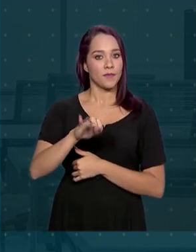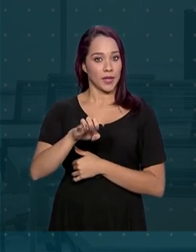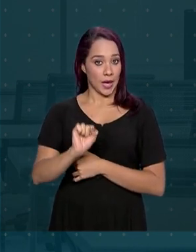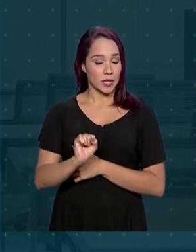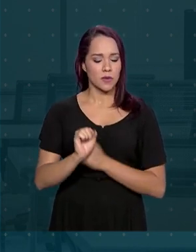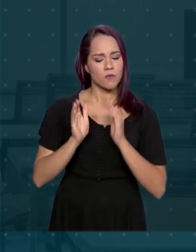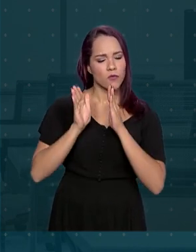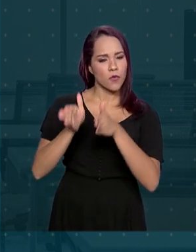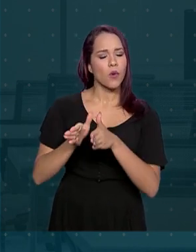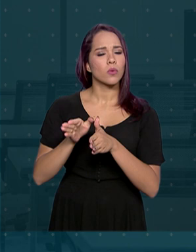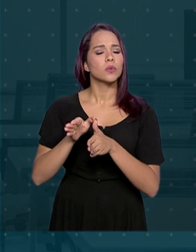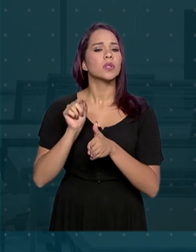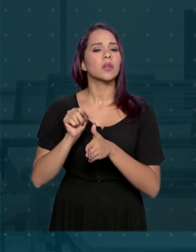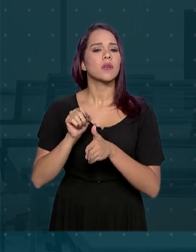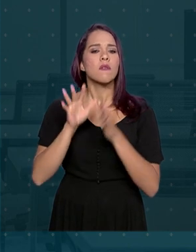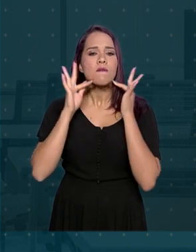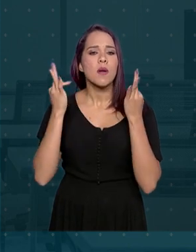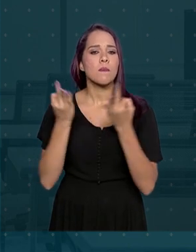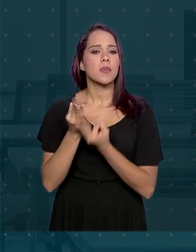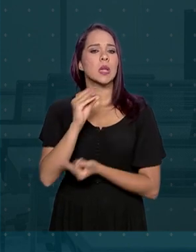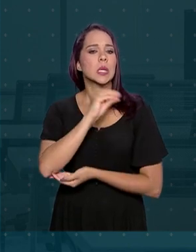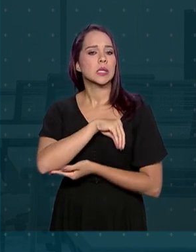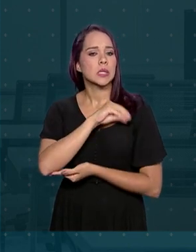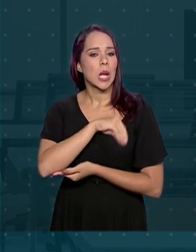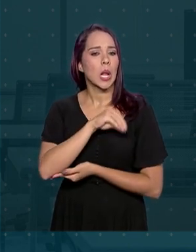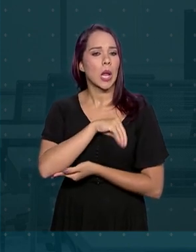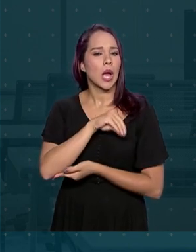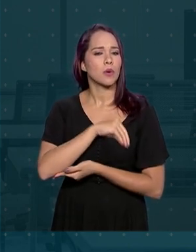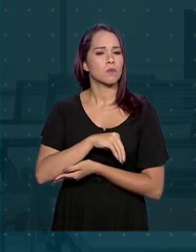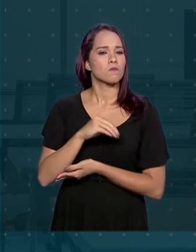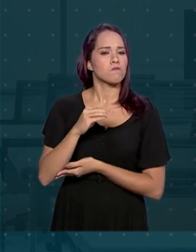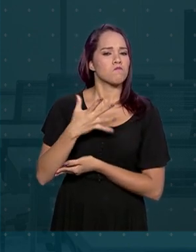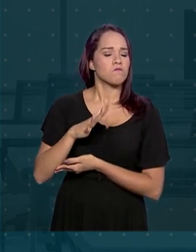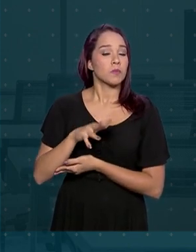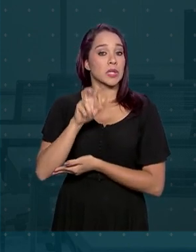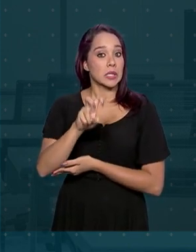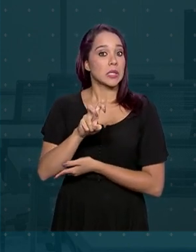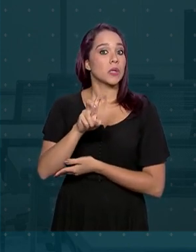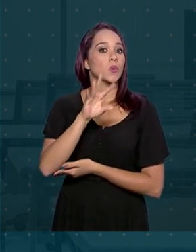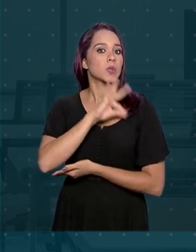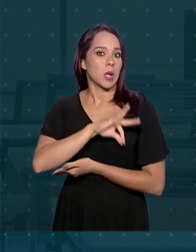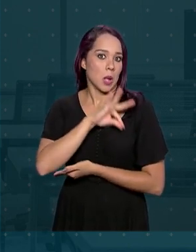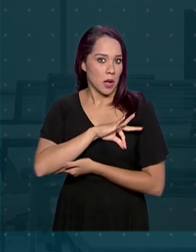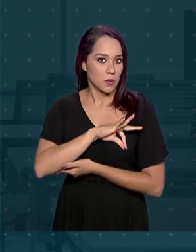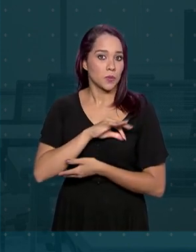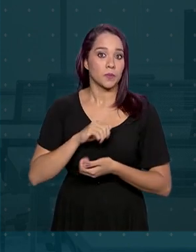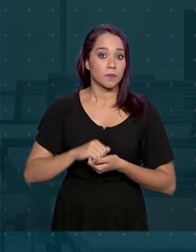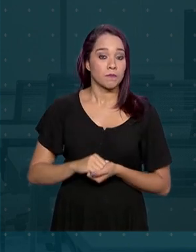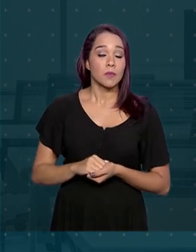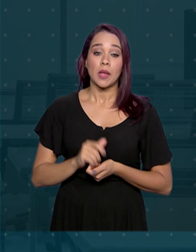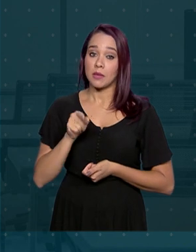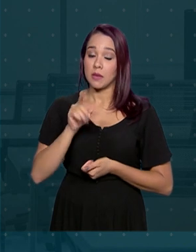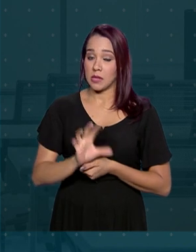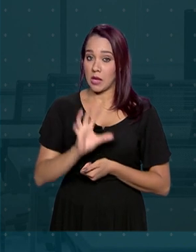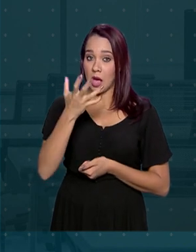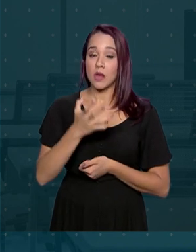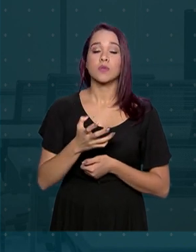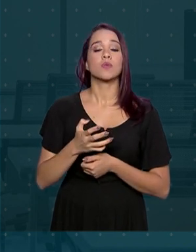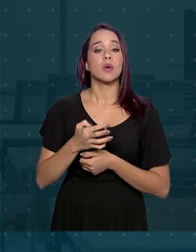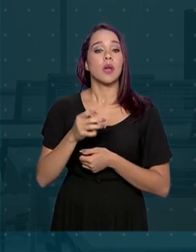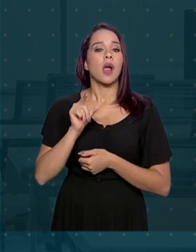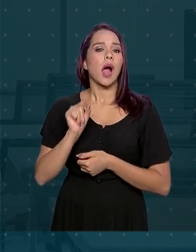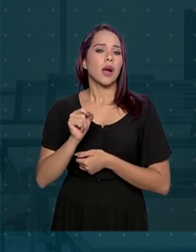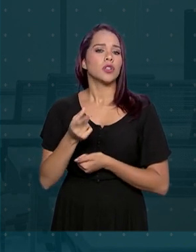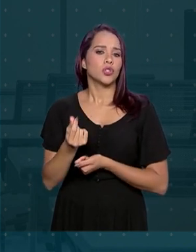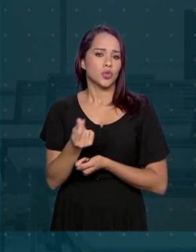é direcionada a quem tem renda per capita mensal familiar de até cinco salários mínimos. Nesse caso, os